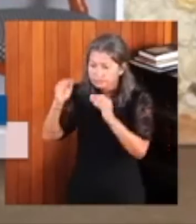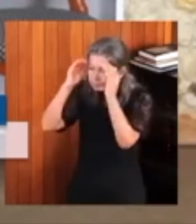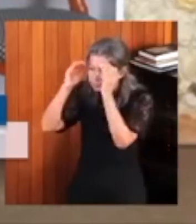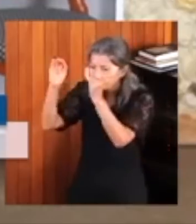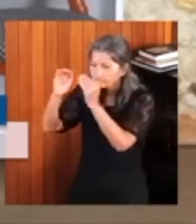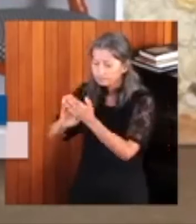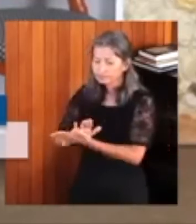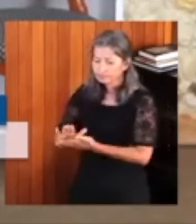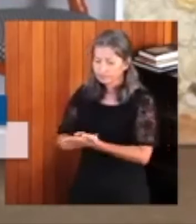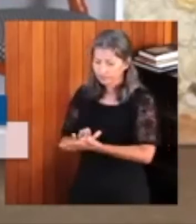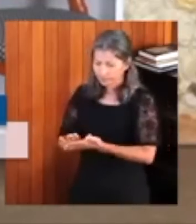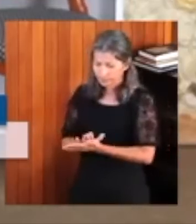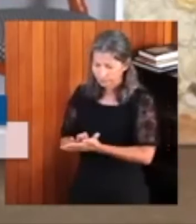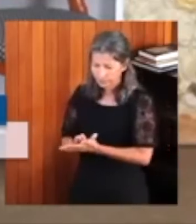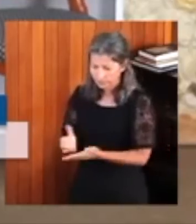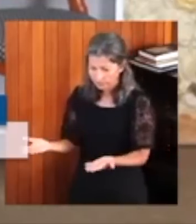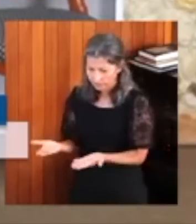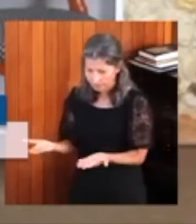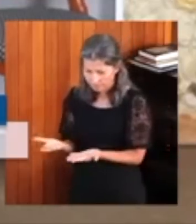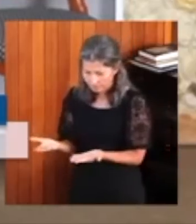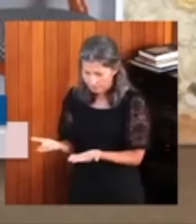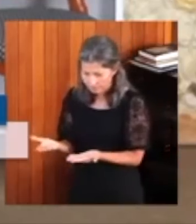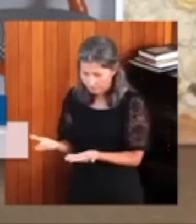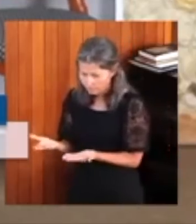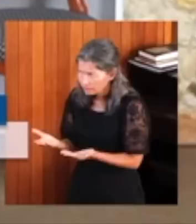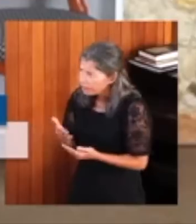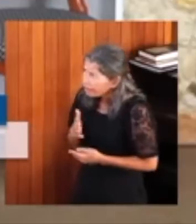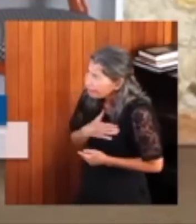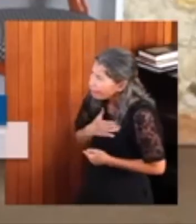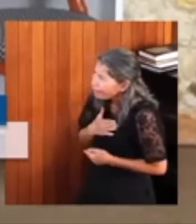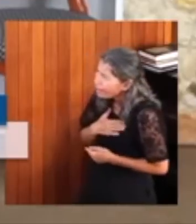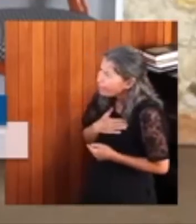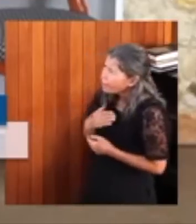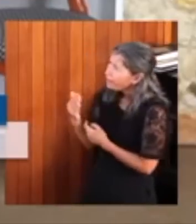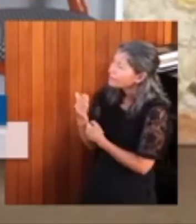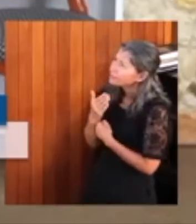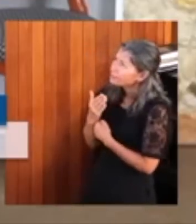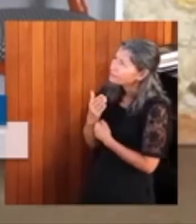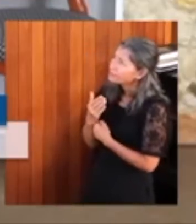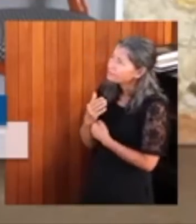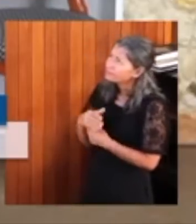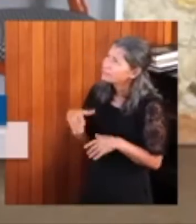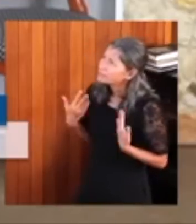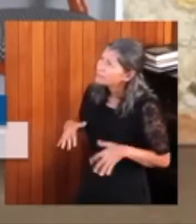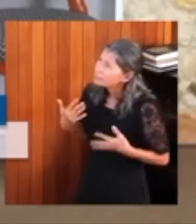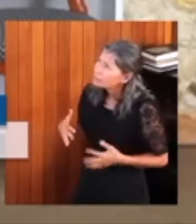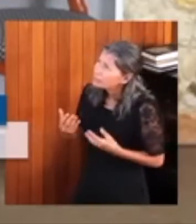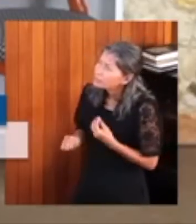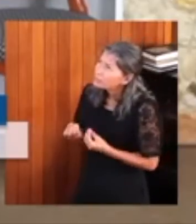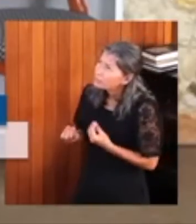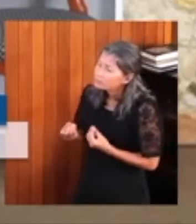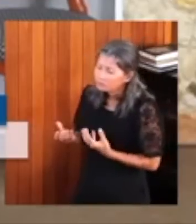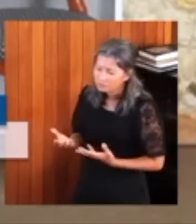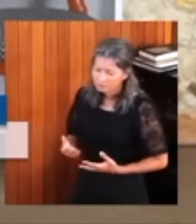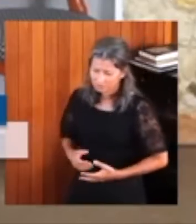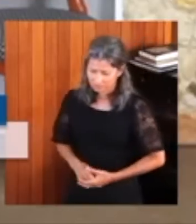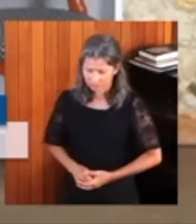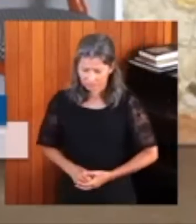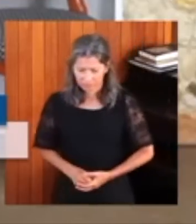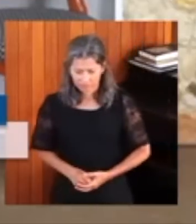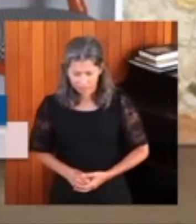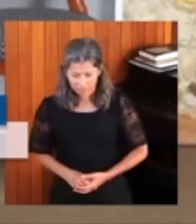é dito que o povo de Deus dirá: esse é o Senhor nosso Deus a quem aguardávamos. Na sua salvação exultaremos e nos